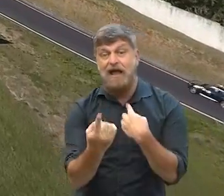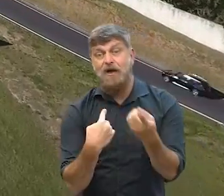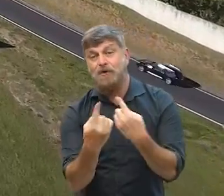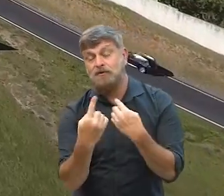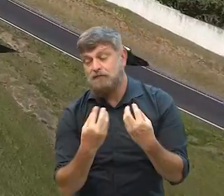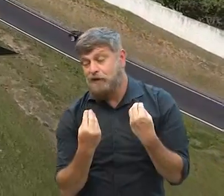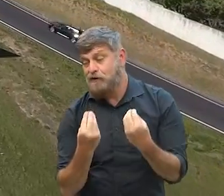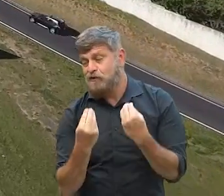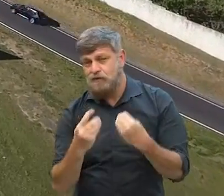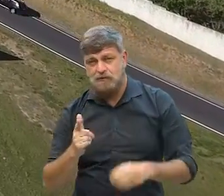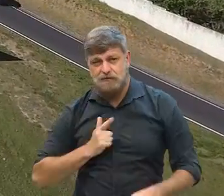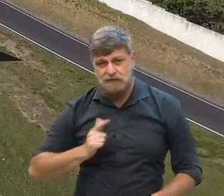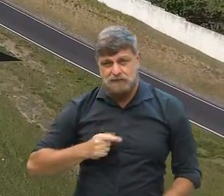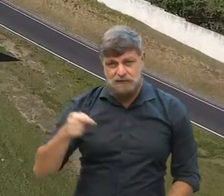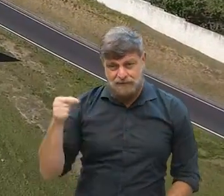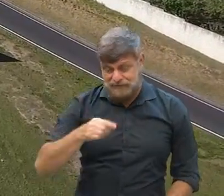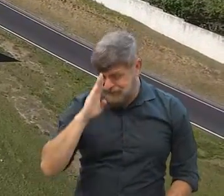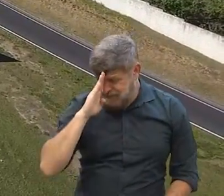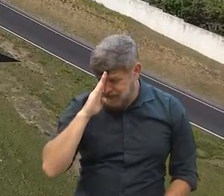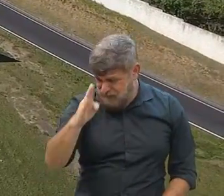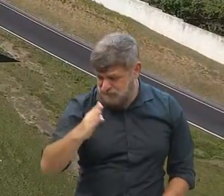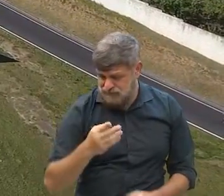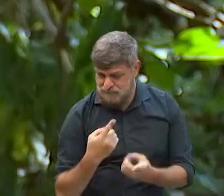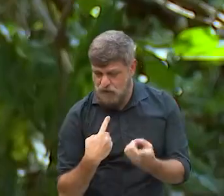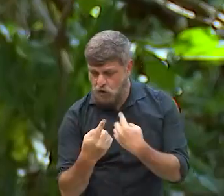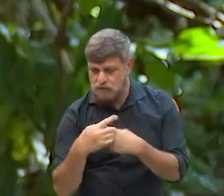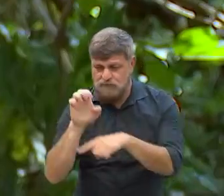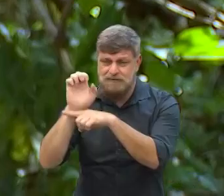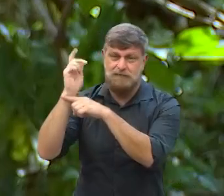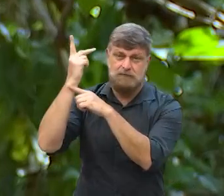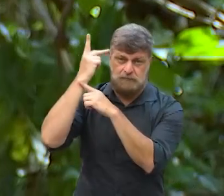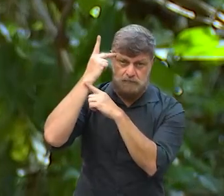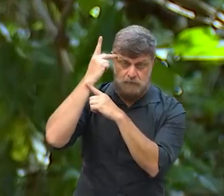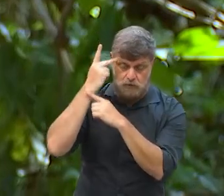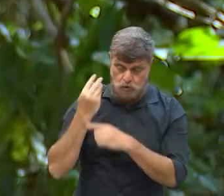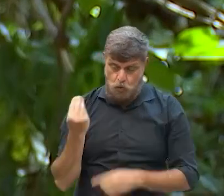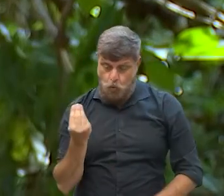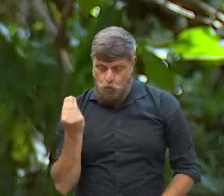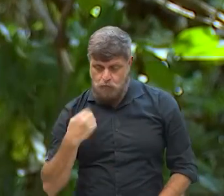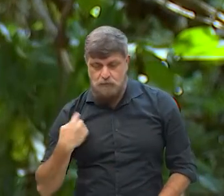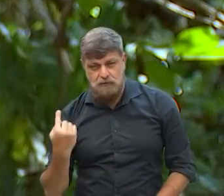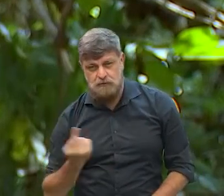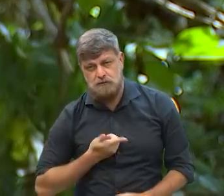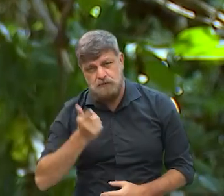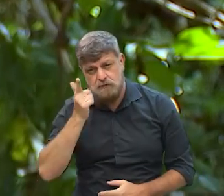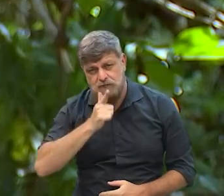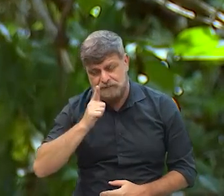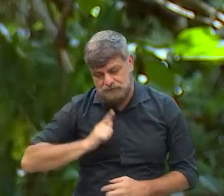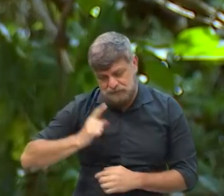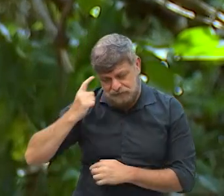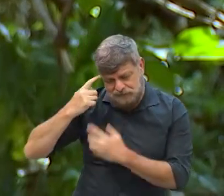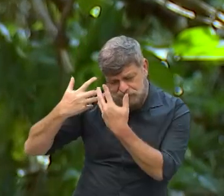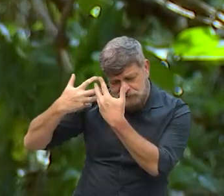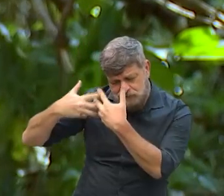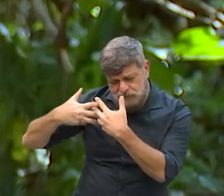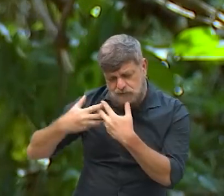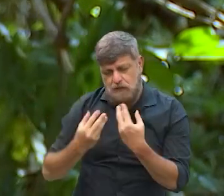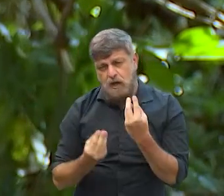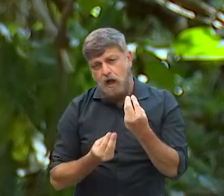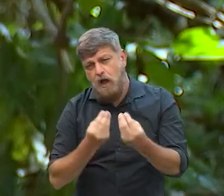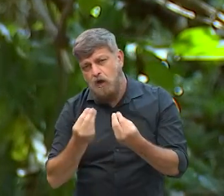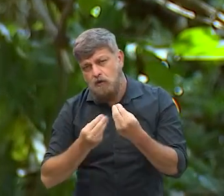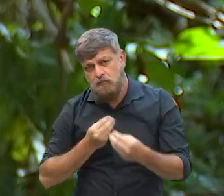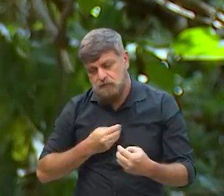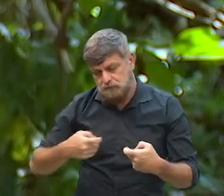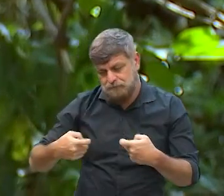região metropolitana aí cortada pelas principais rodovias do estado, né? Então, como que a gente consegue... a gente tem que pensar em como